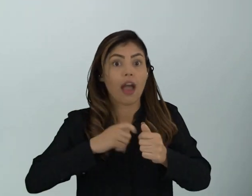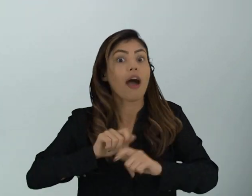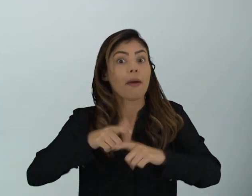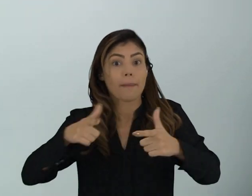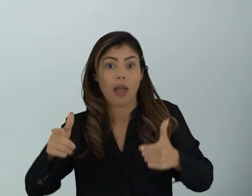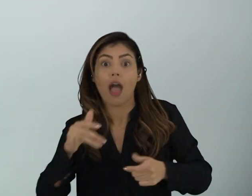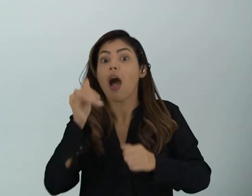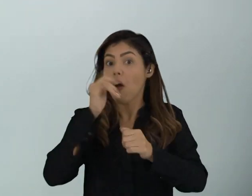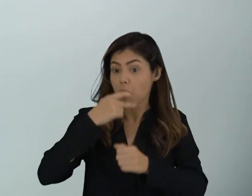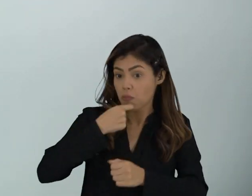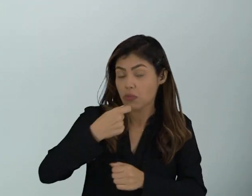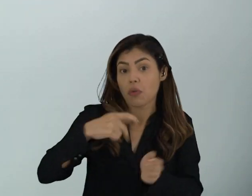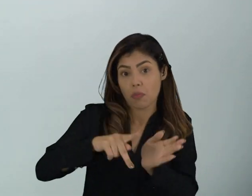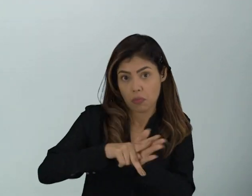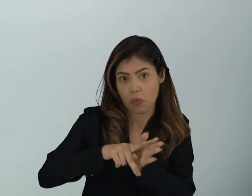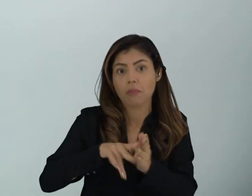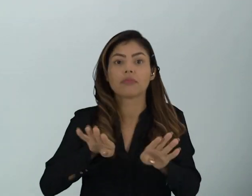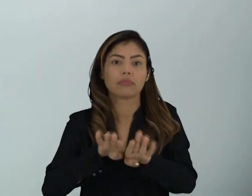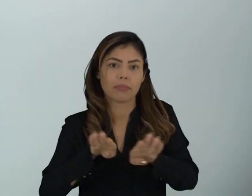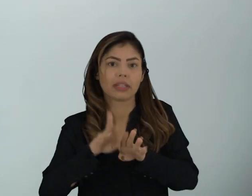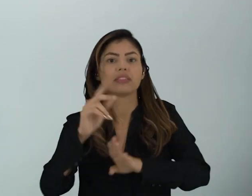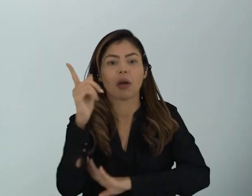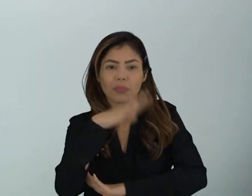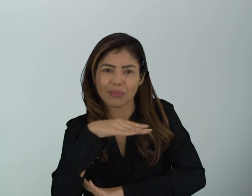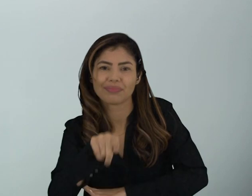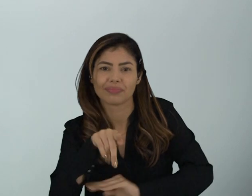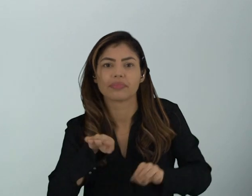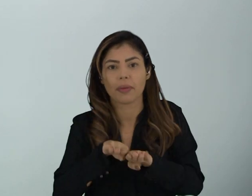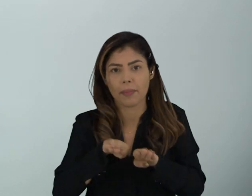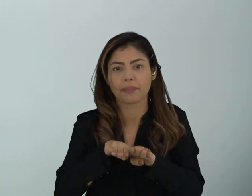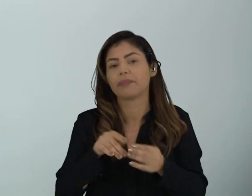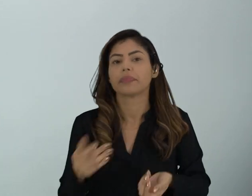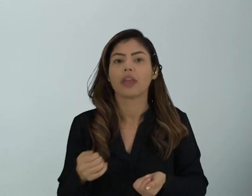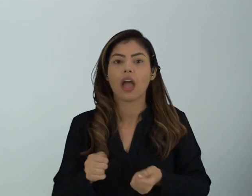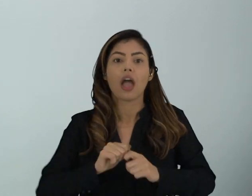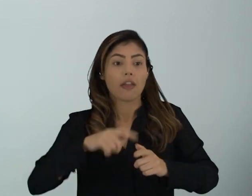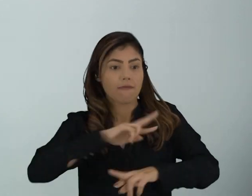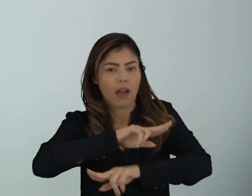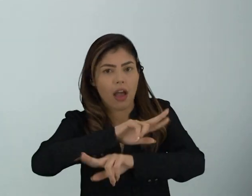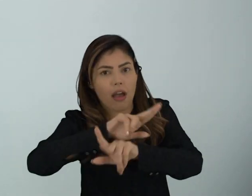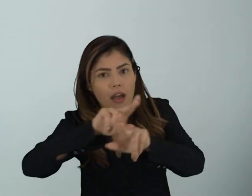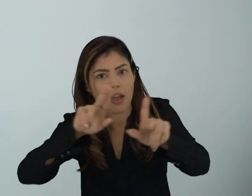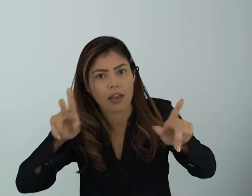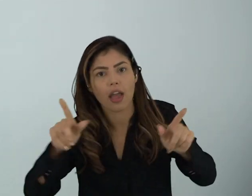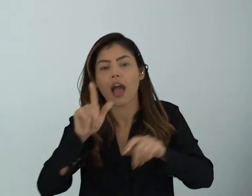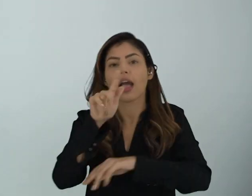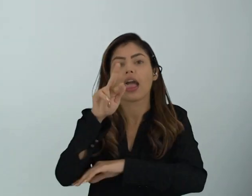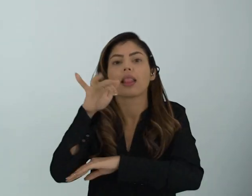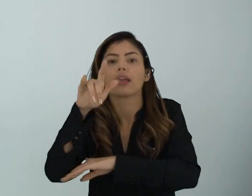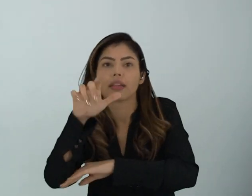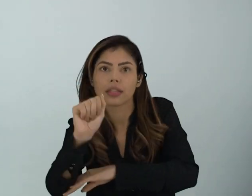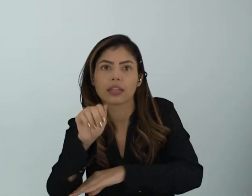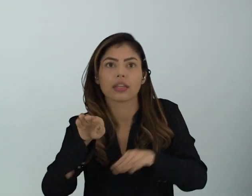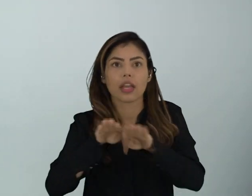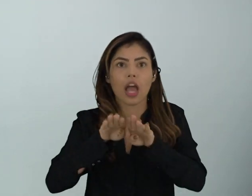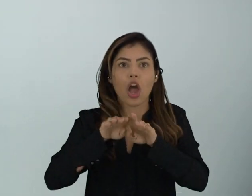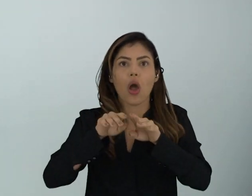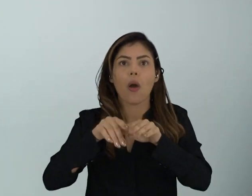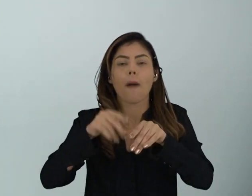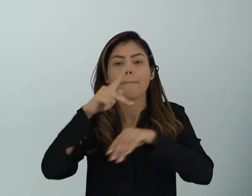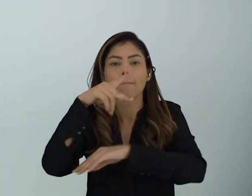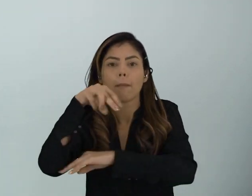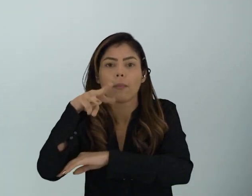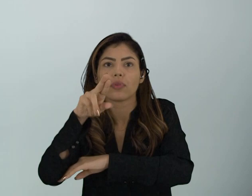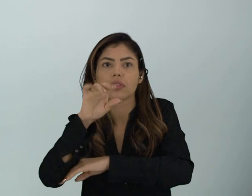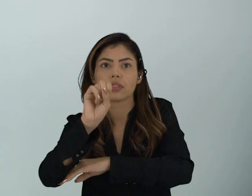aberto às sugestões e a críticas. E o campo de atuação dele, gente, pode ser em galerias, em museus de